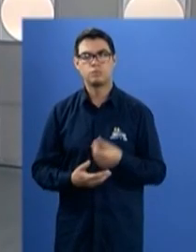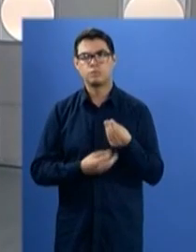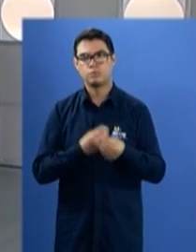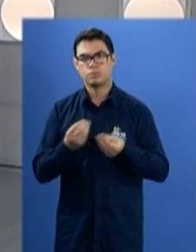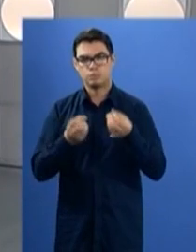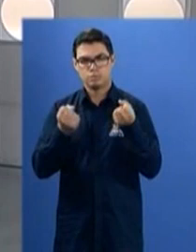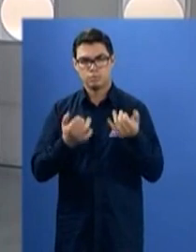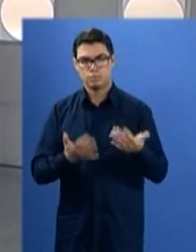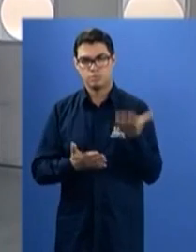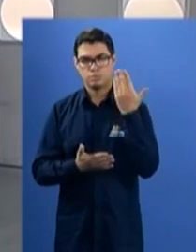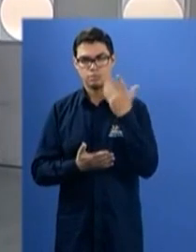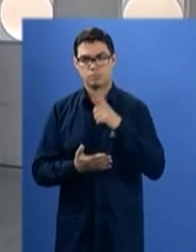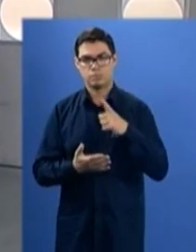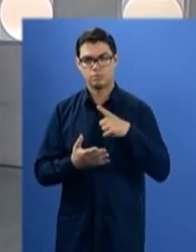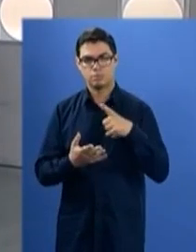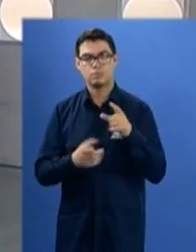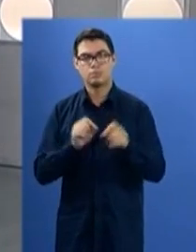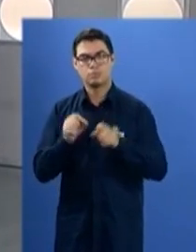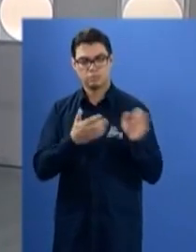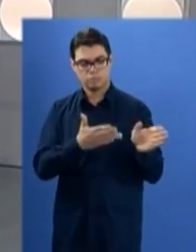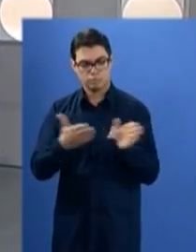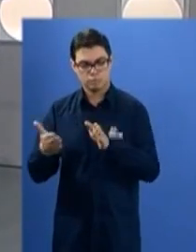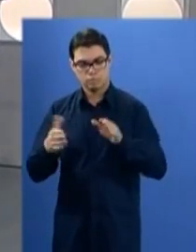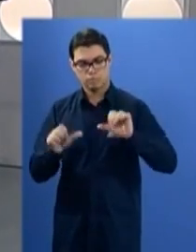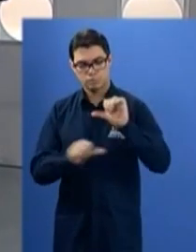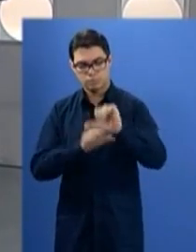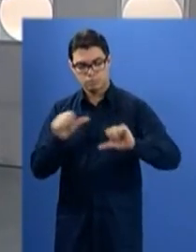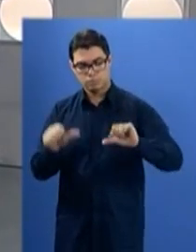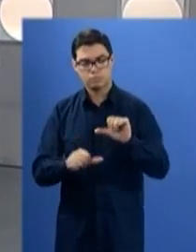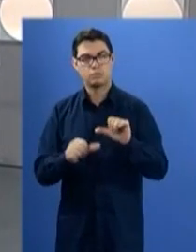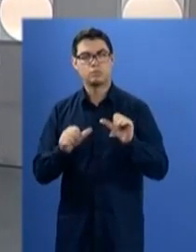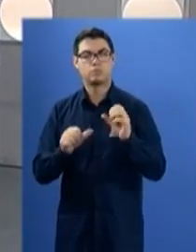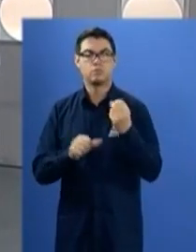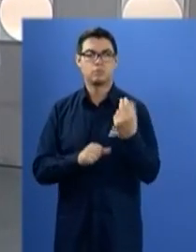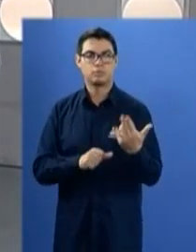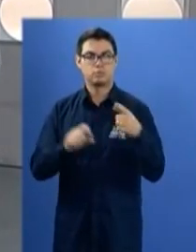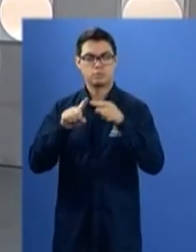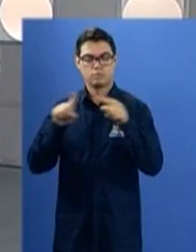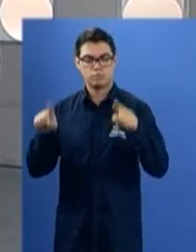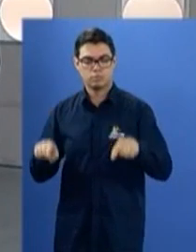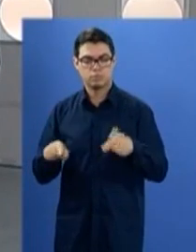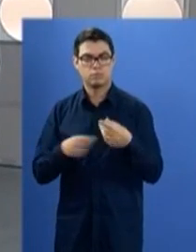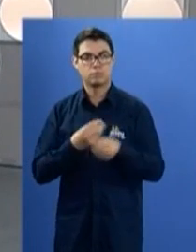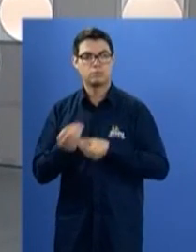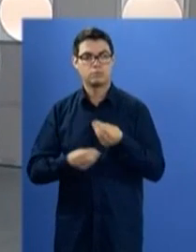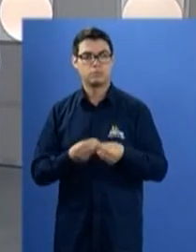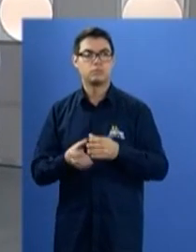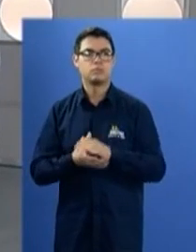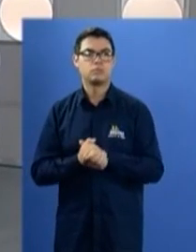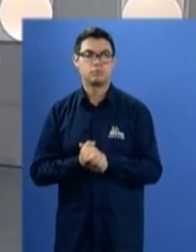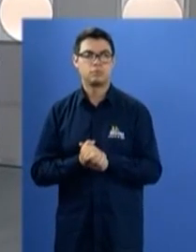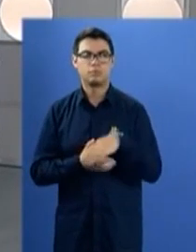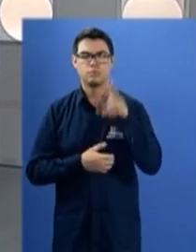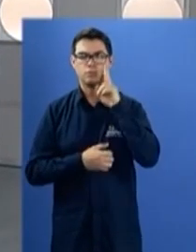Comentamos na aula anterior sobre um processo de transformações ou as funções de transformação.